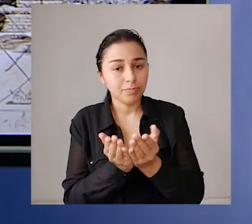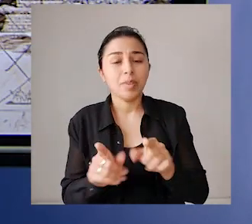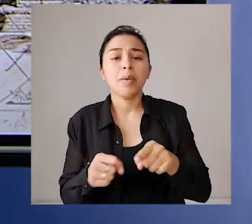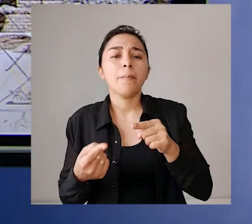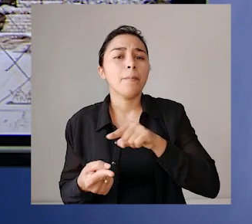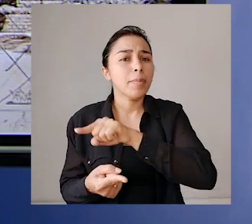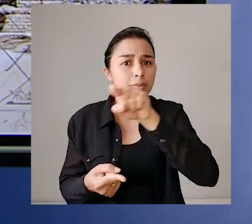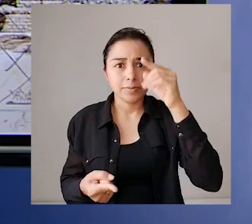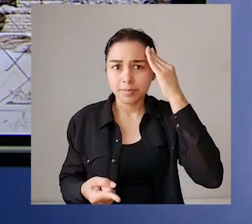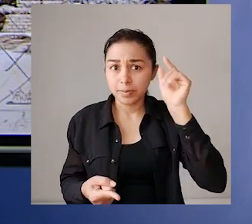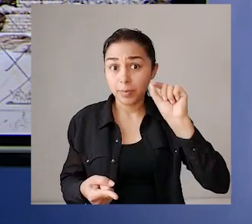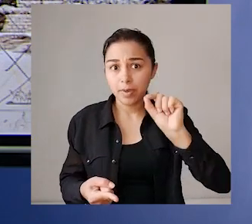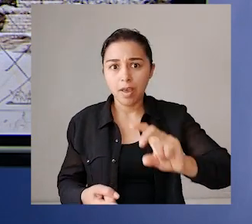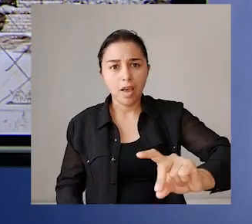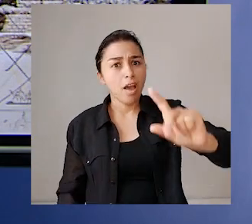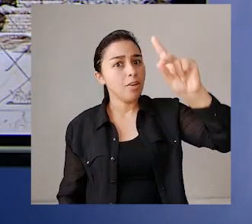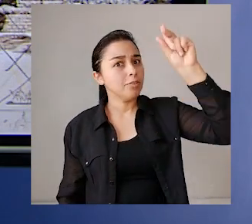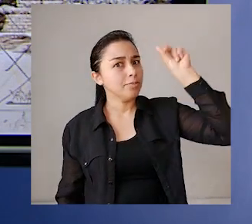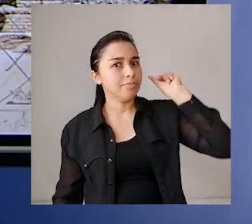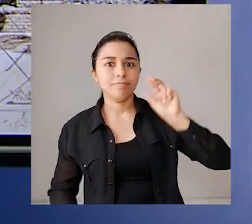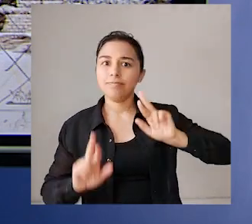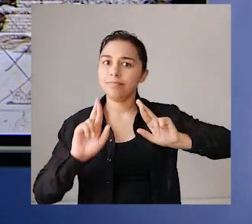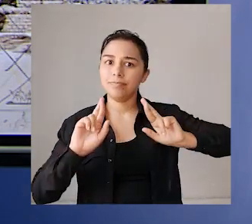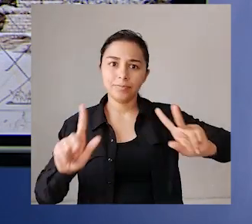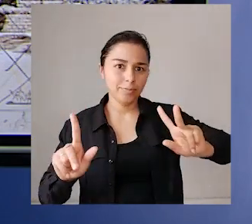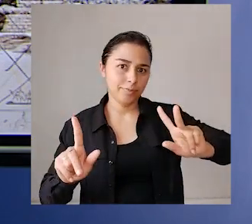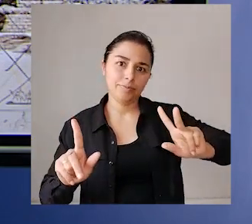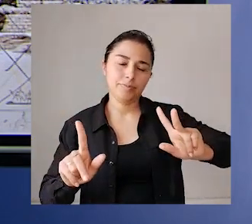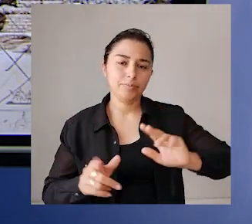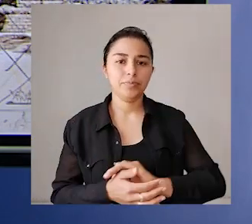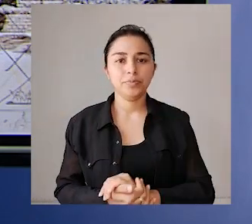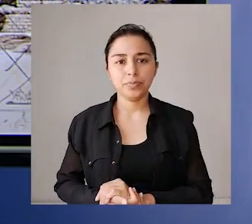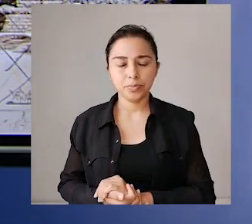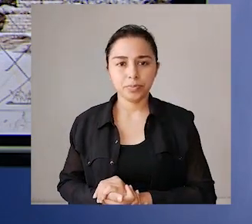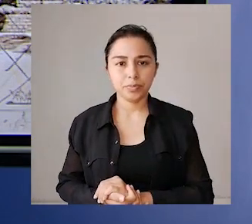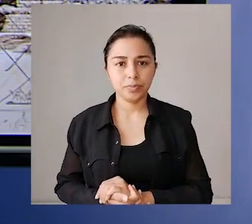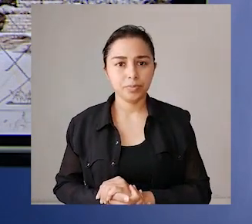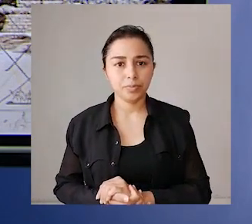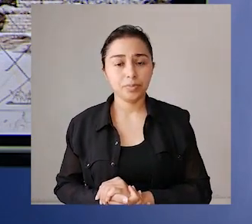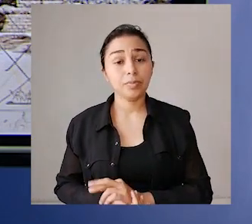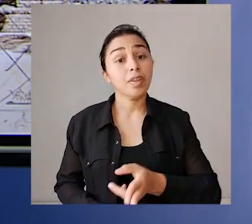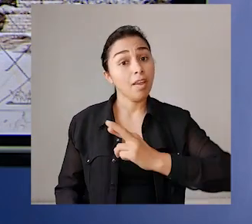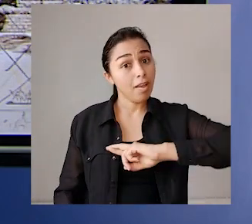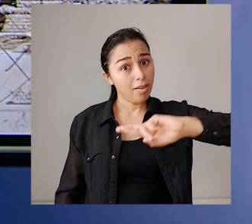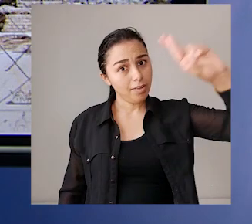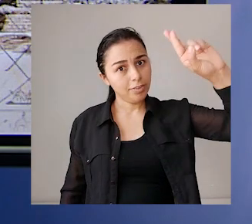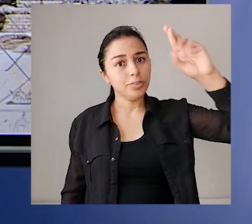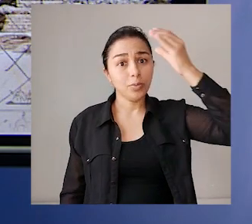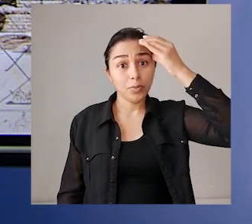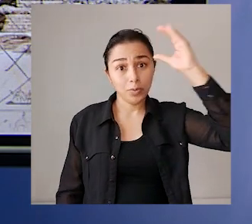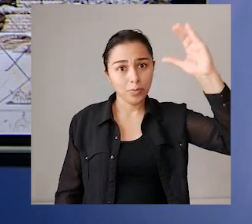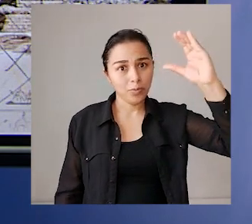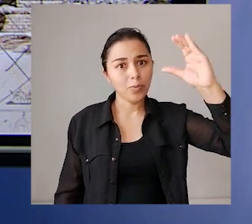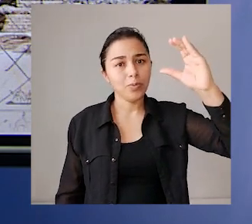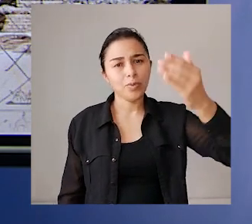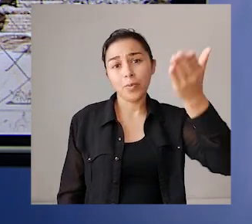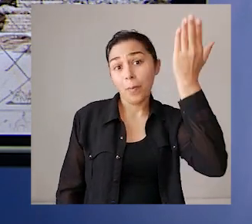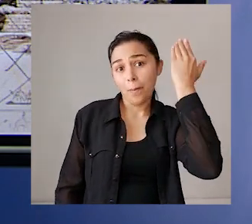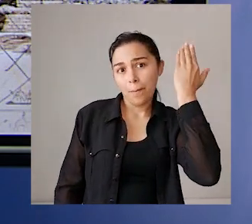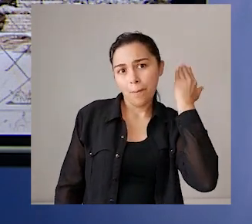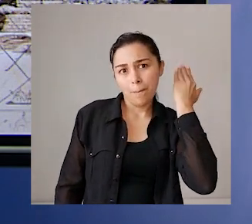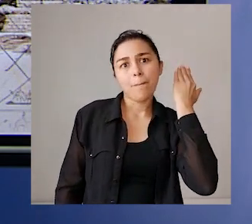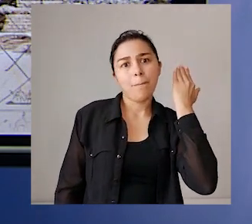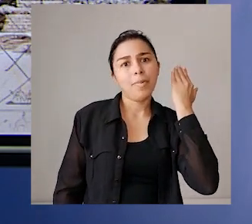Mas você sabe que nem sempre foi assim. Antigamente, a religião, a cultura, ela era